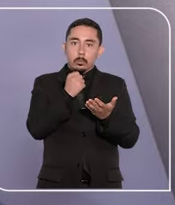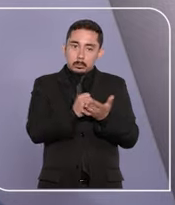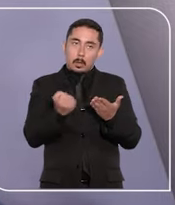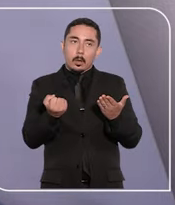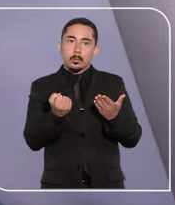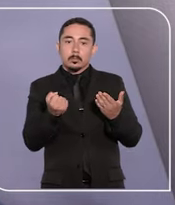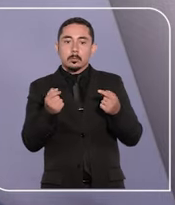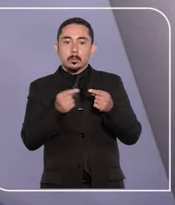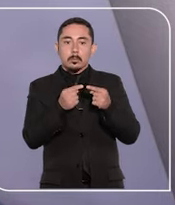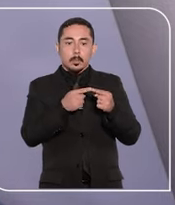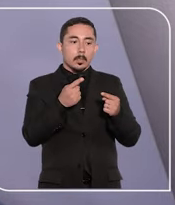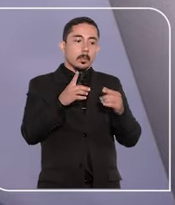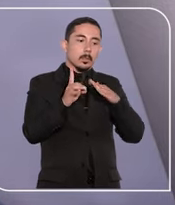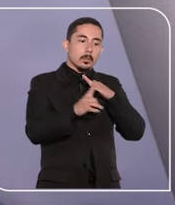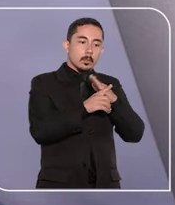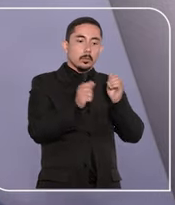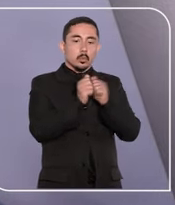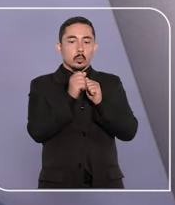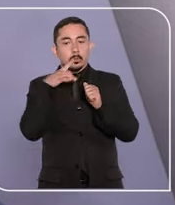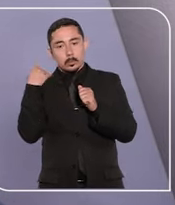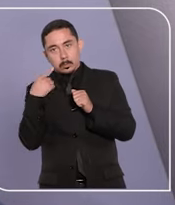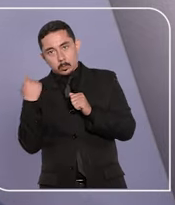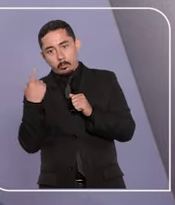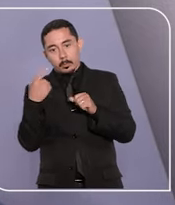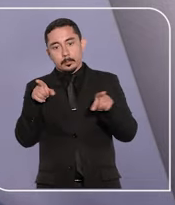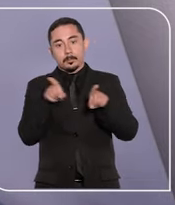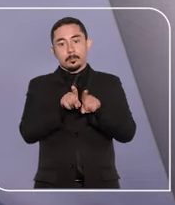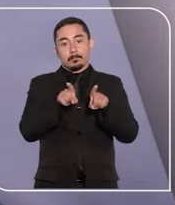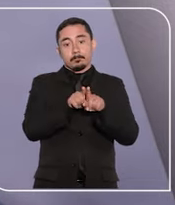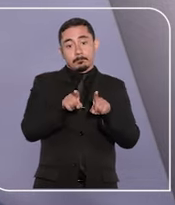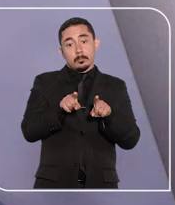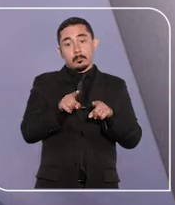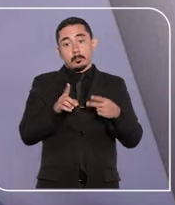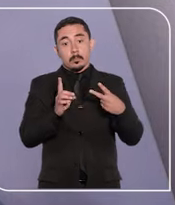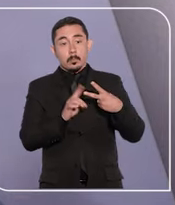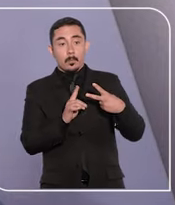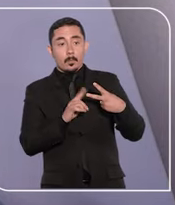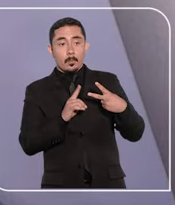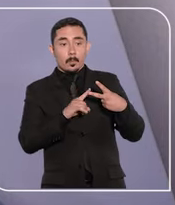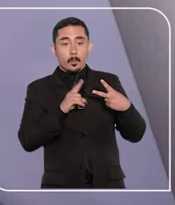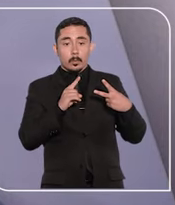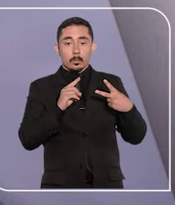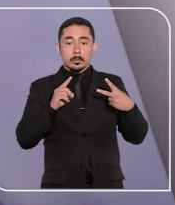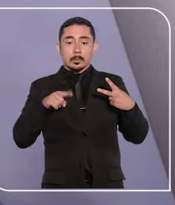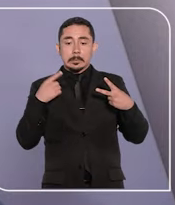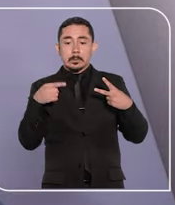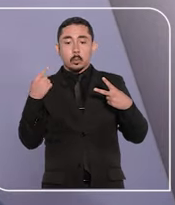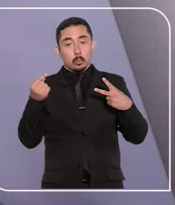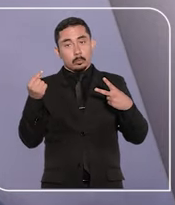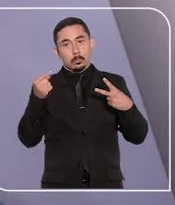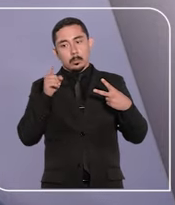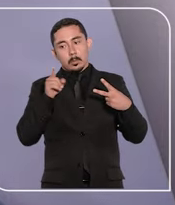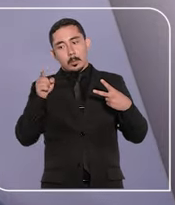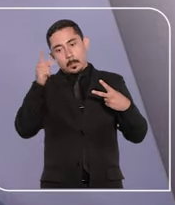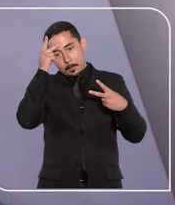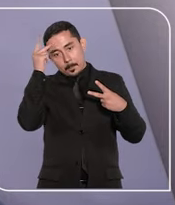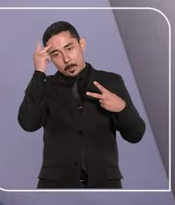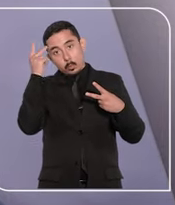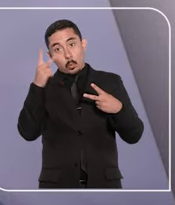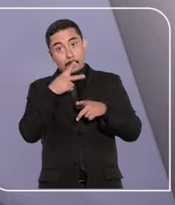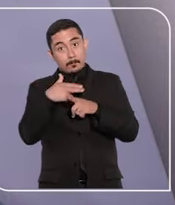acordados entre clientes e advogados, e os sucumbenciais, cuja parte vencida paga a parte